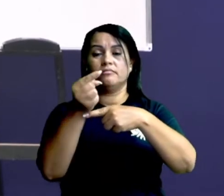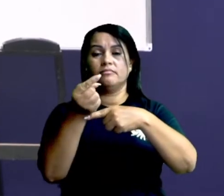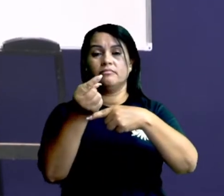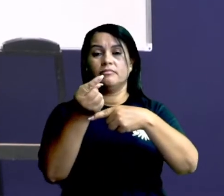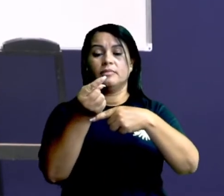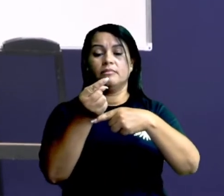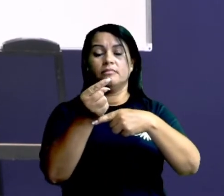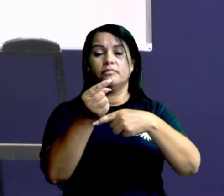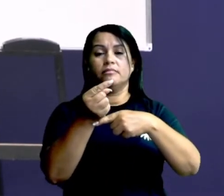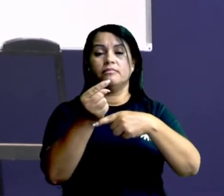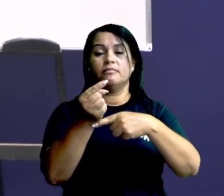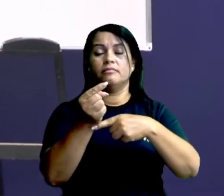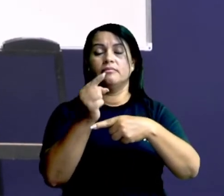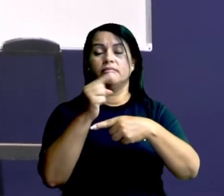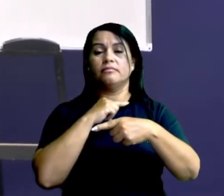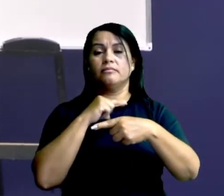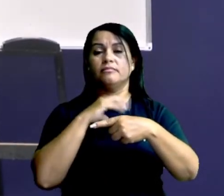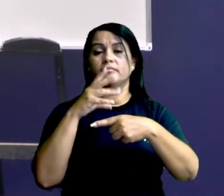dessa fração é